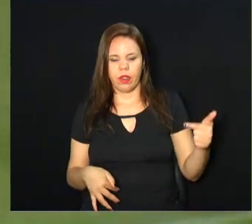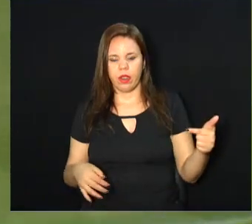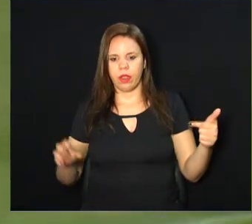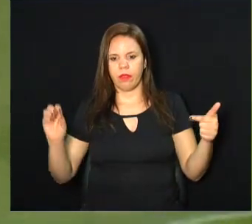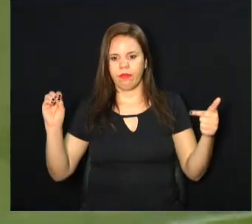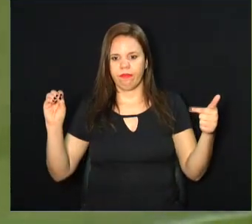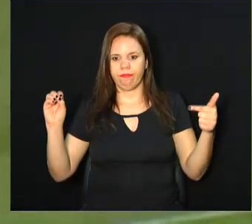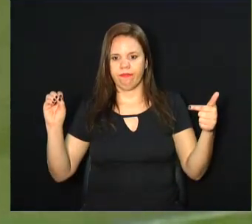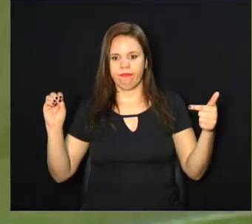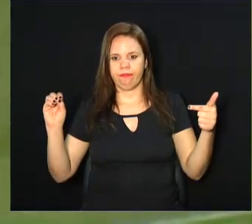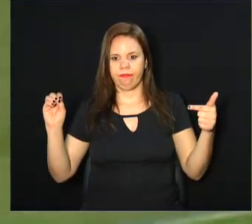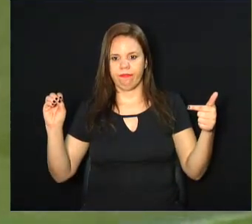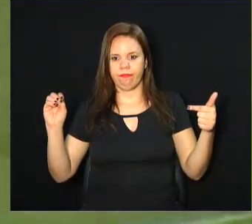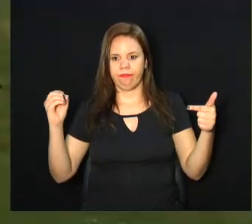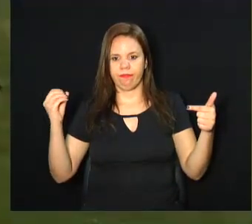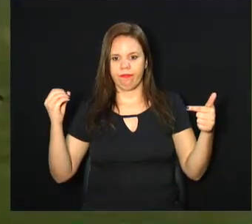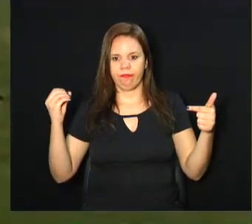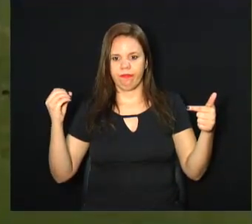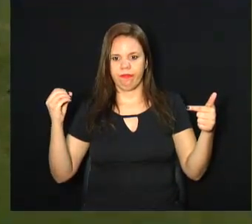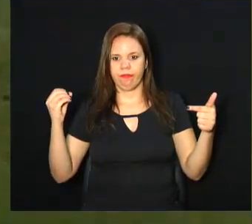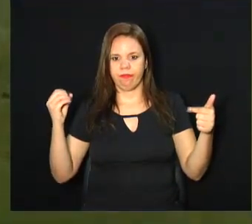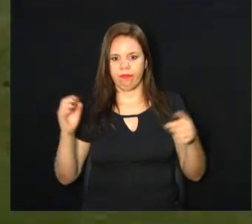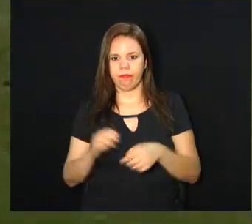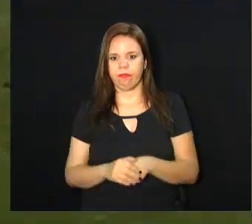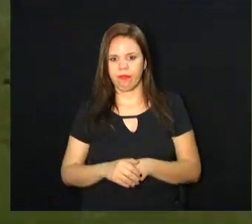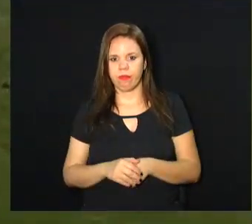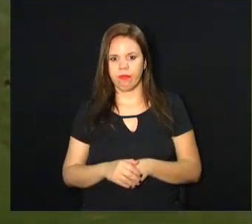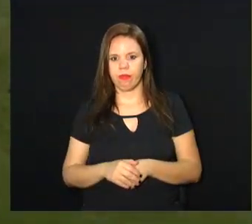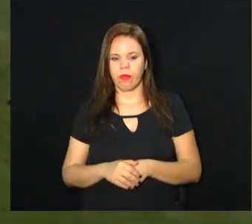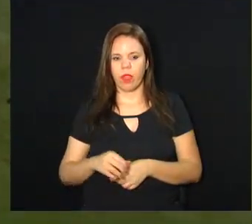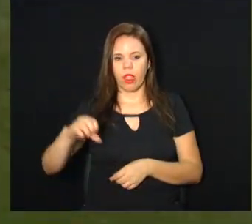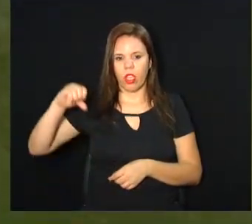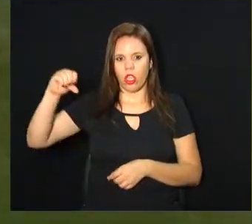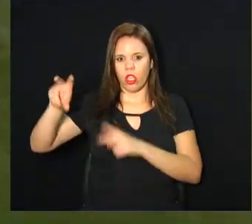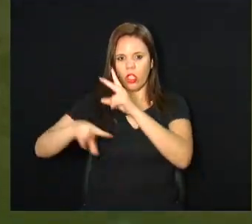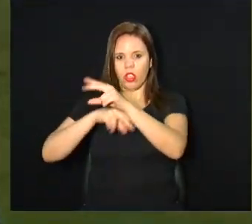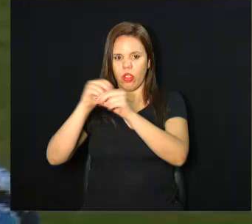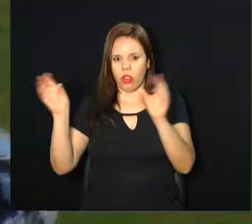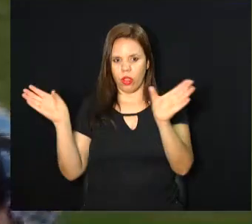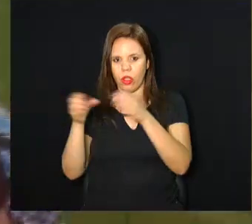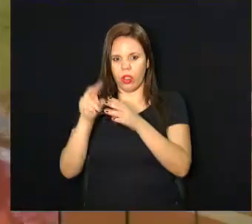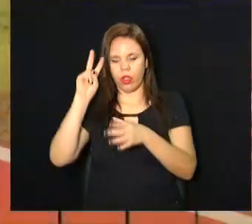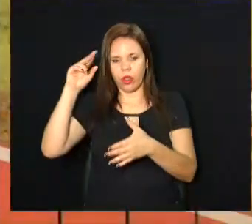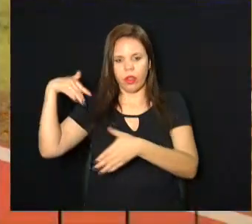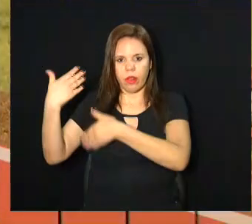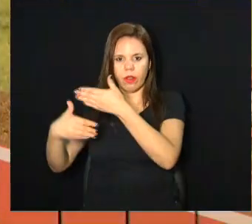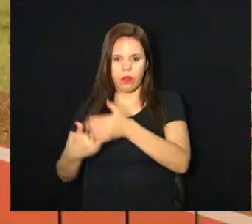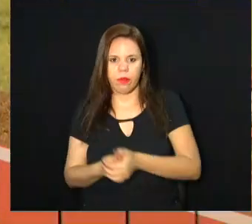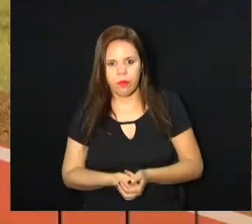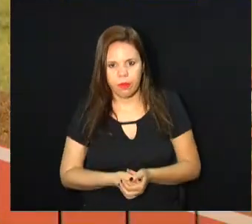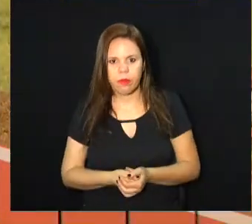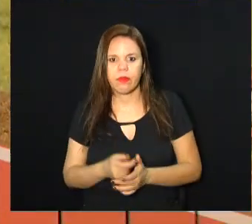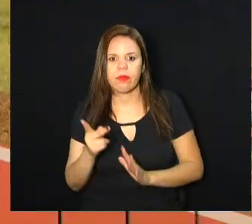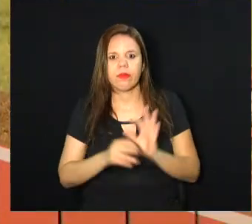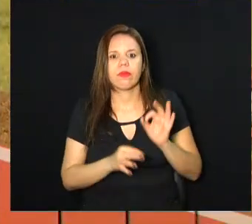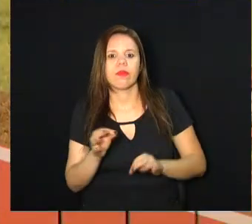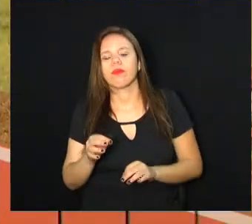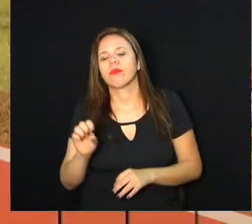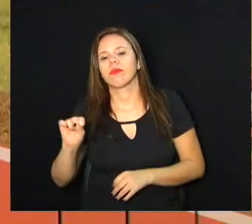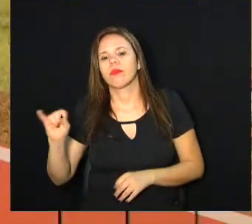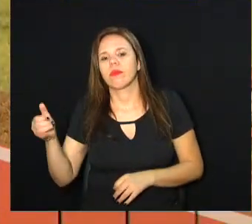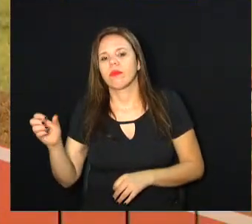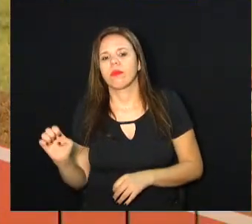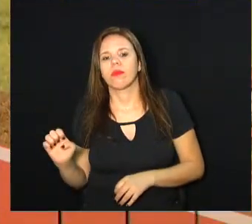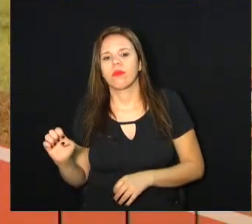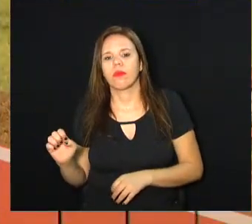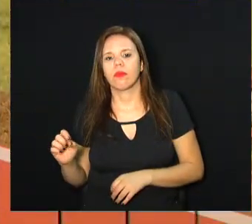2, Santa Lúcia 0. É o 9º título da equipe na história. Projeto do São José